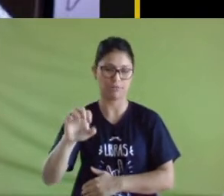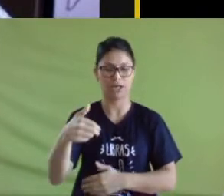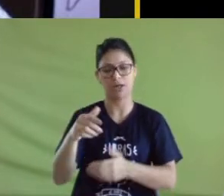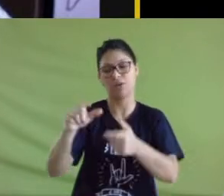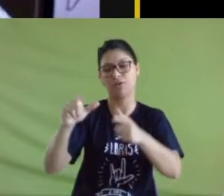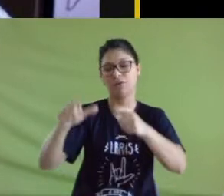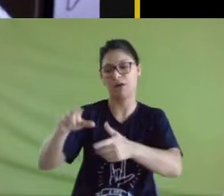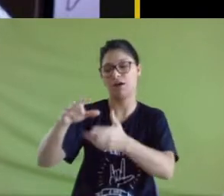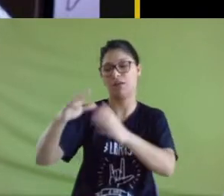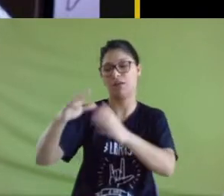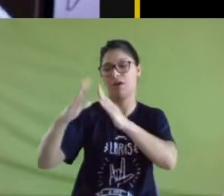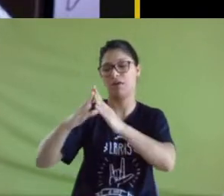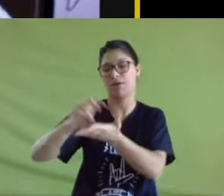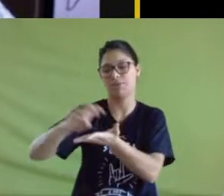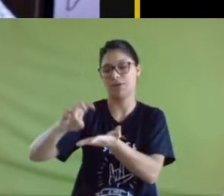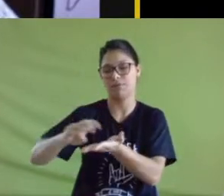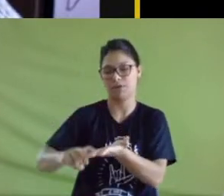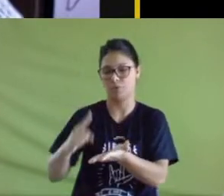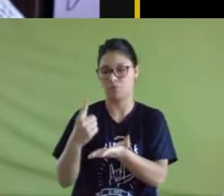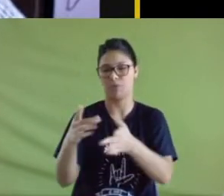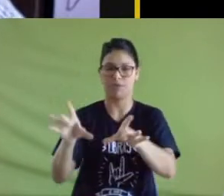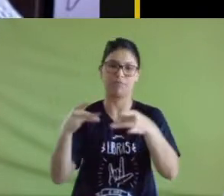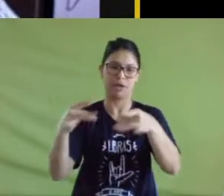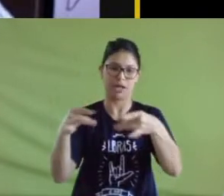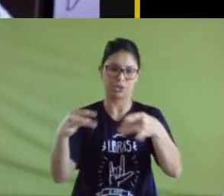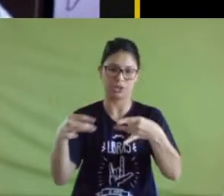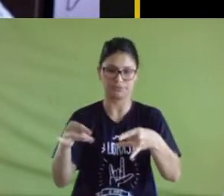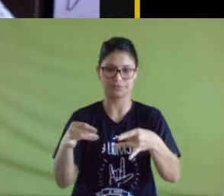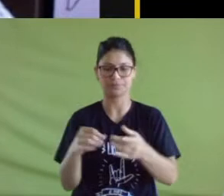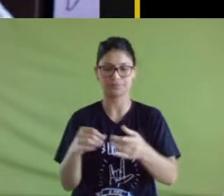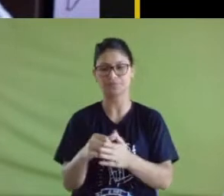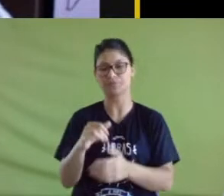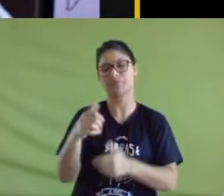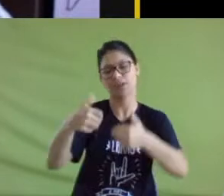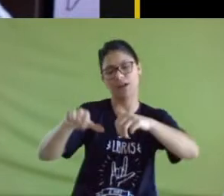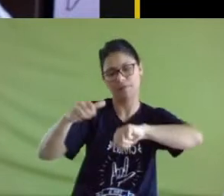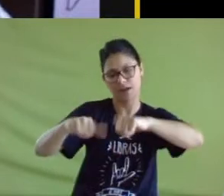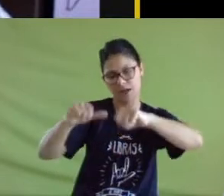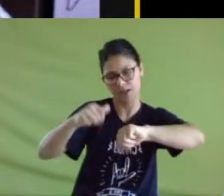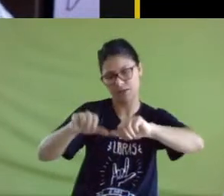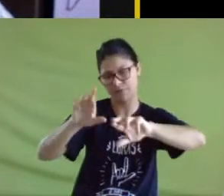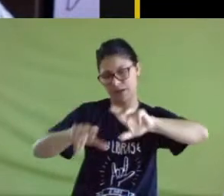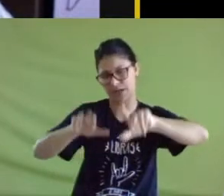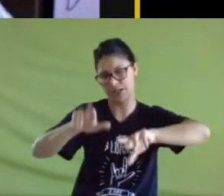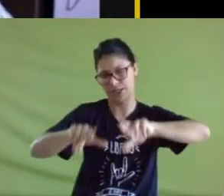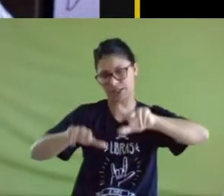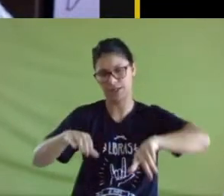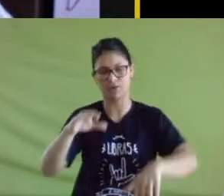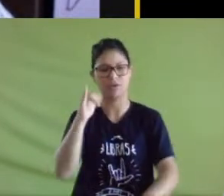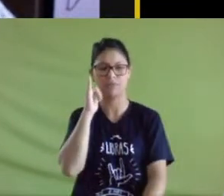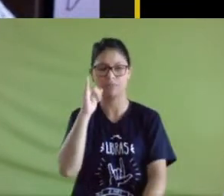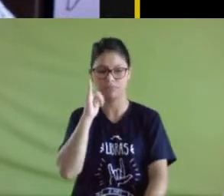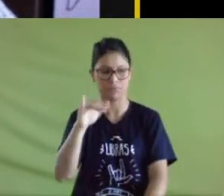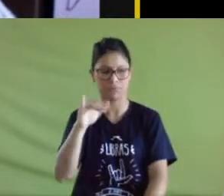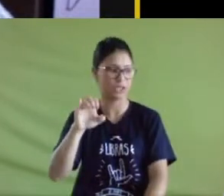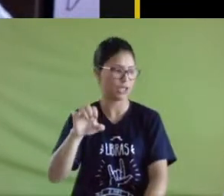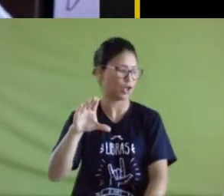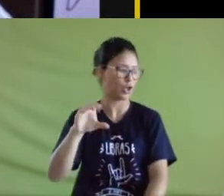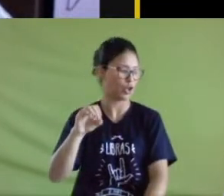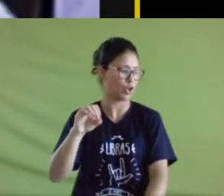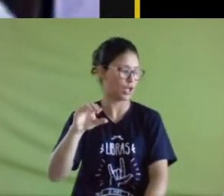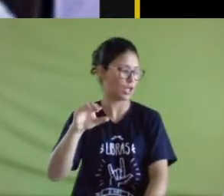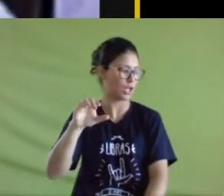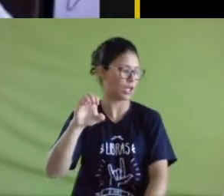Ele era uma variação elocutiva, era uma variação de um modelo que um